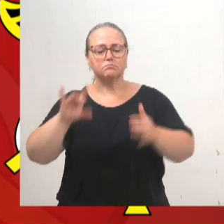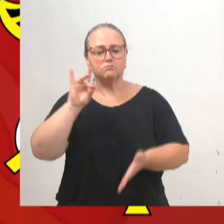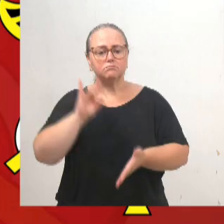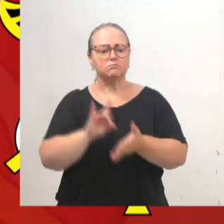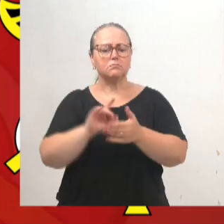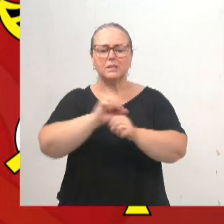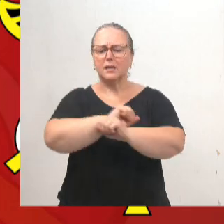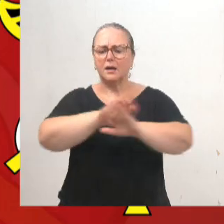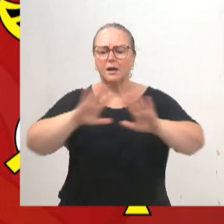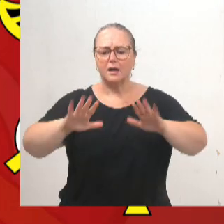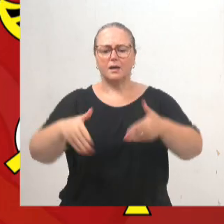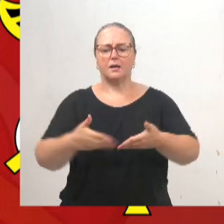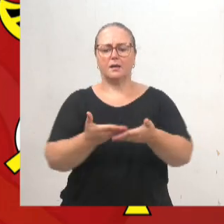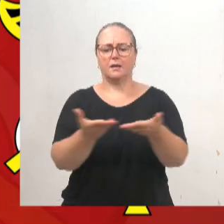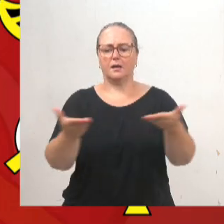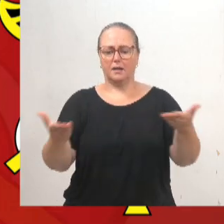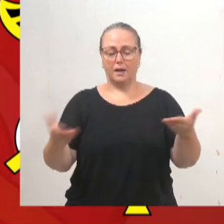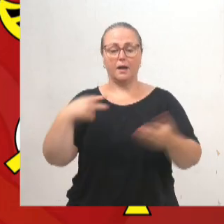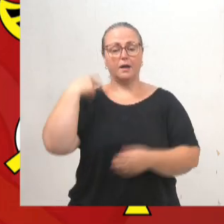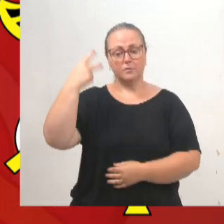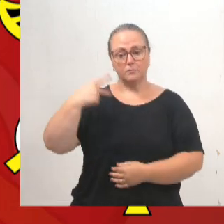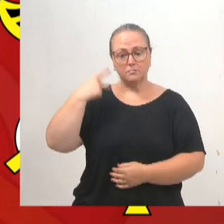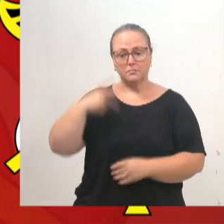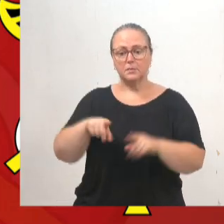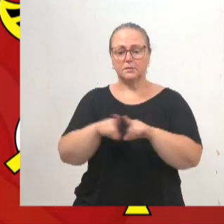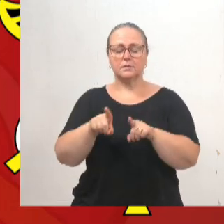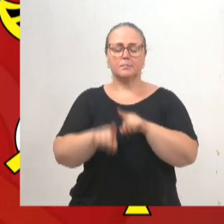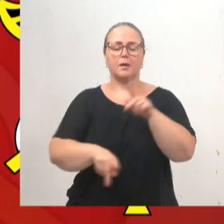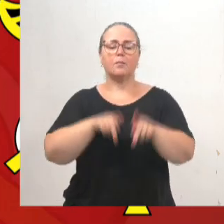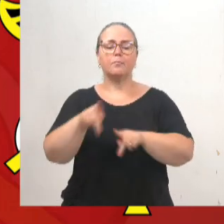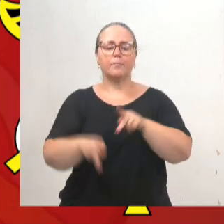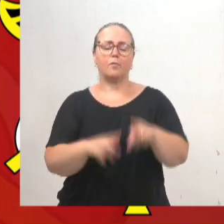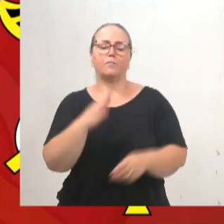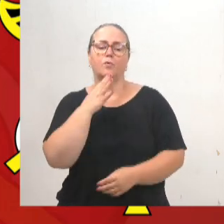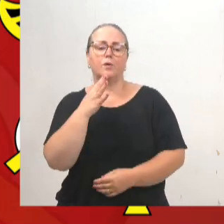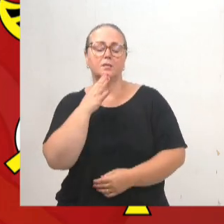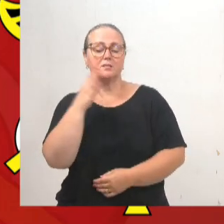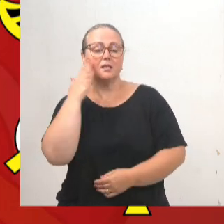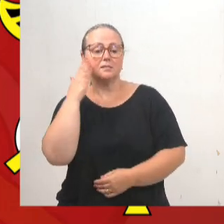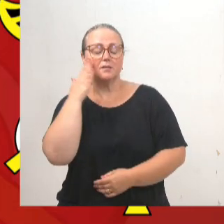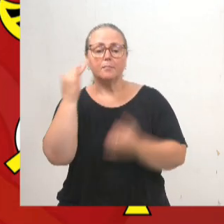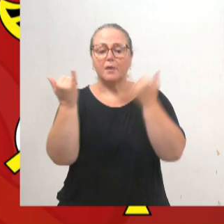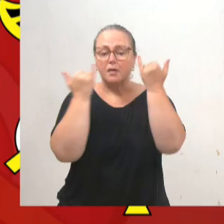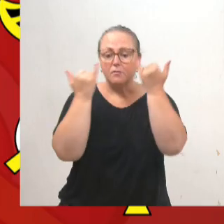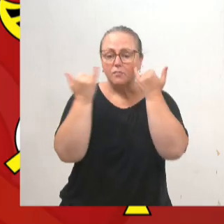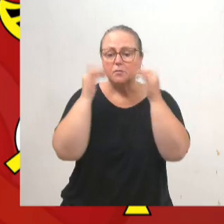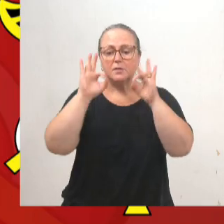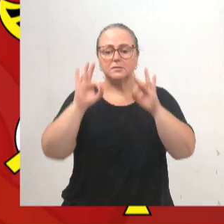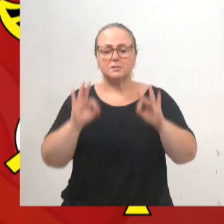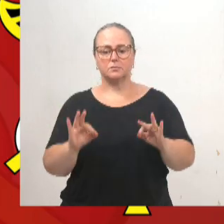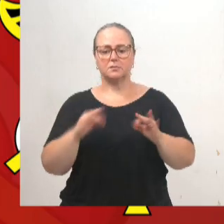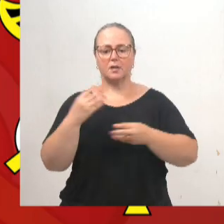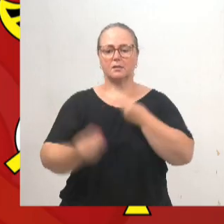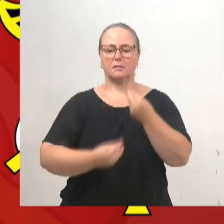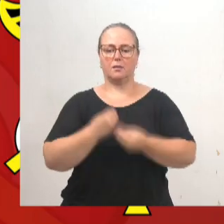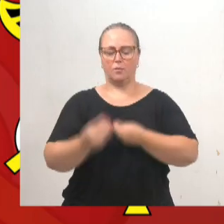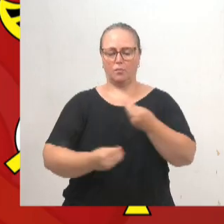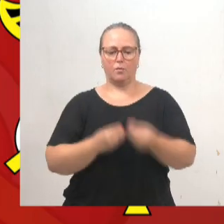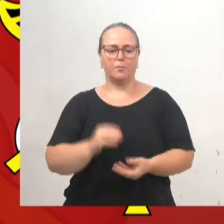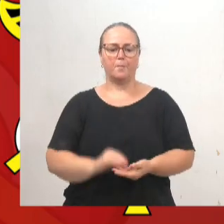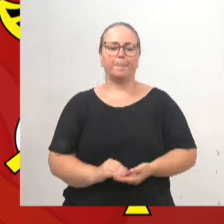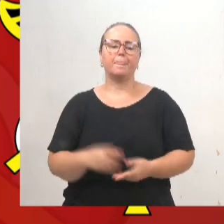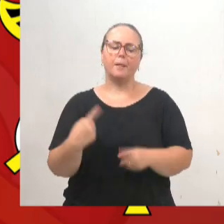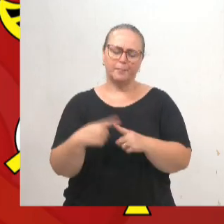para os nobres vereadores que estão aqui presentes, mas também como para a população de maneira geral, para entender um pouquinho sobre essa situação, sobre essa